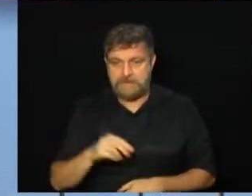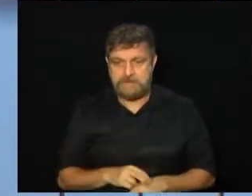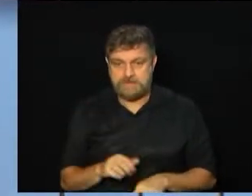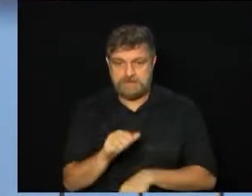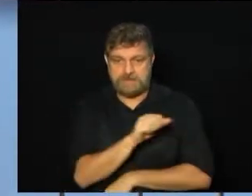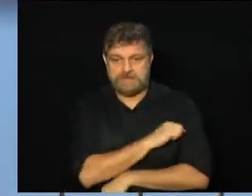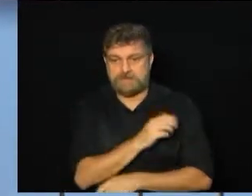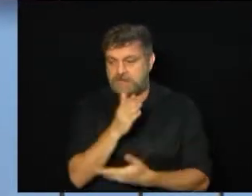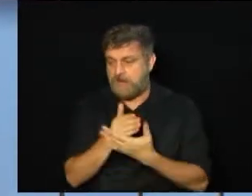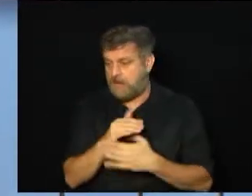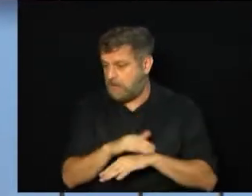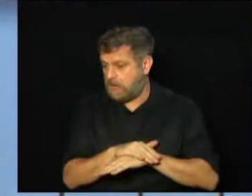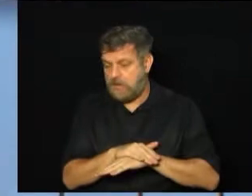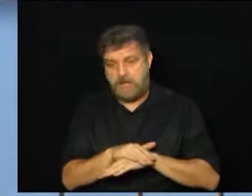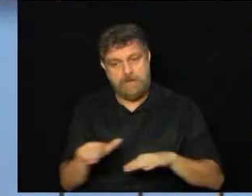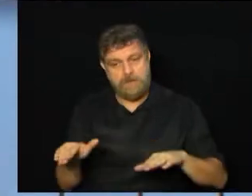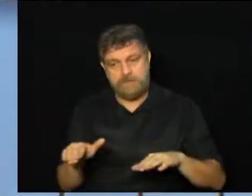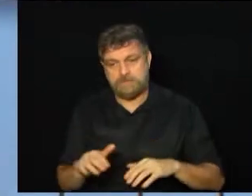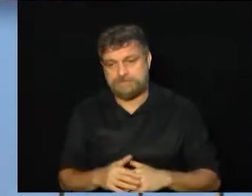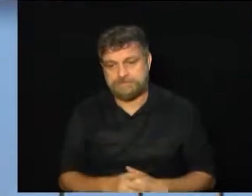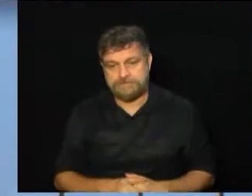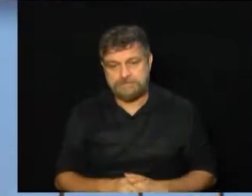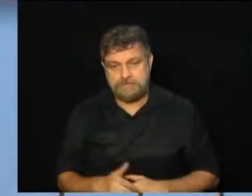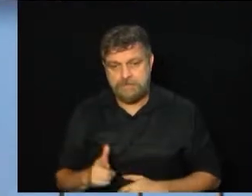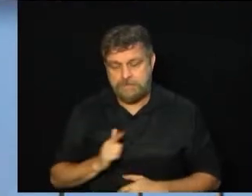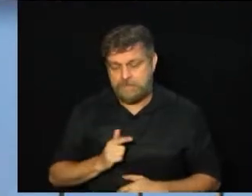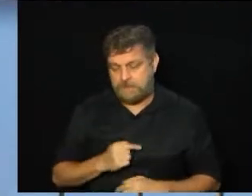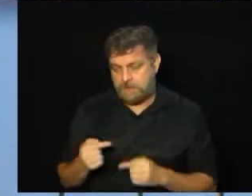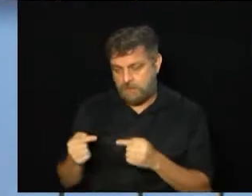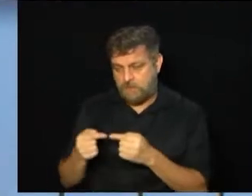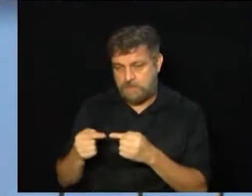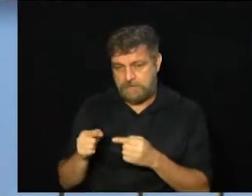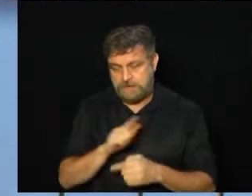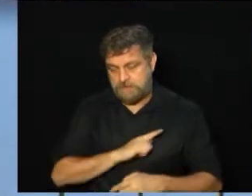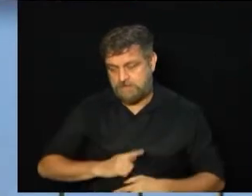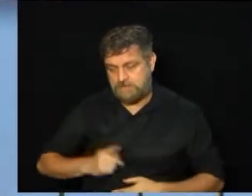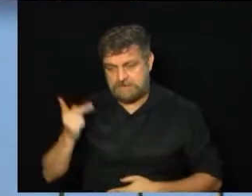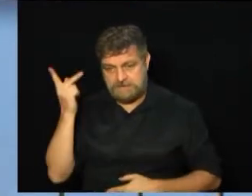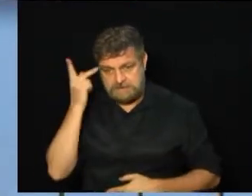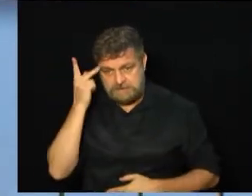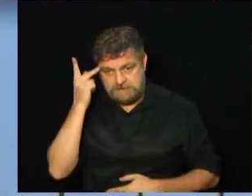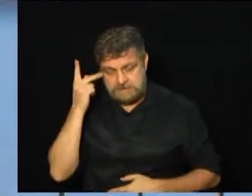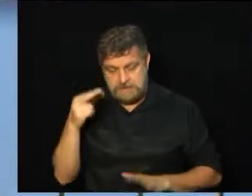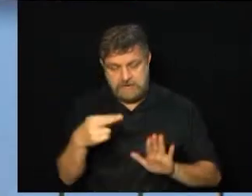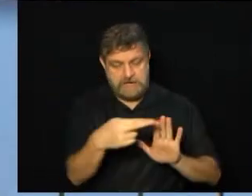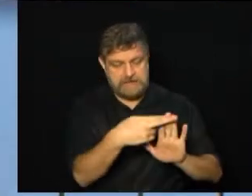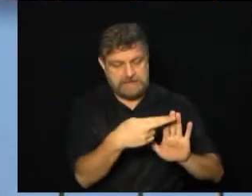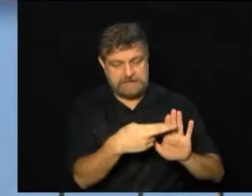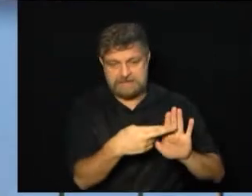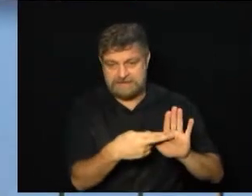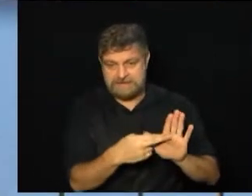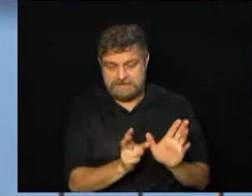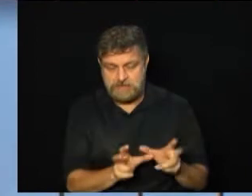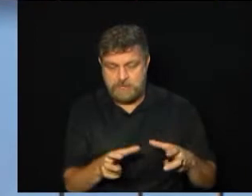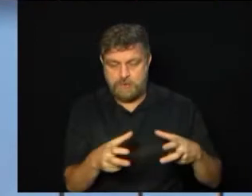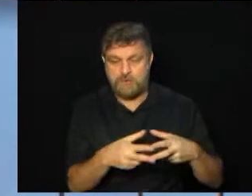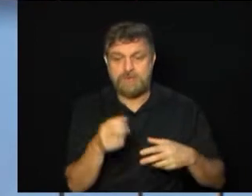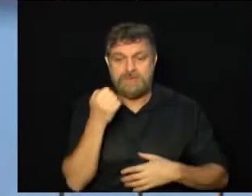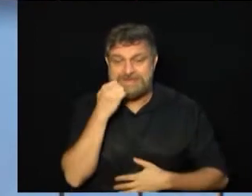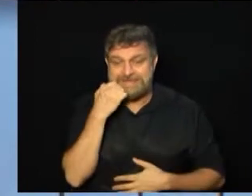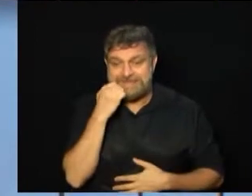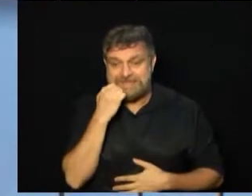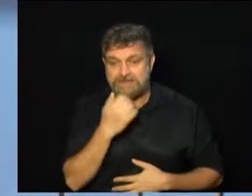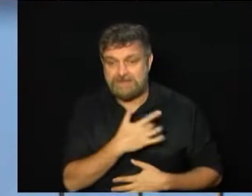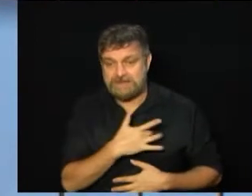alunos não é mais obrigatório. Segundo o governo do estado, a medida segue a recomendação do Comitê Científico de